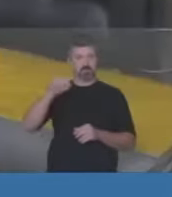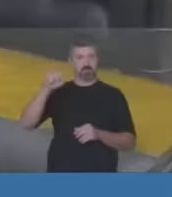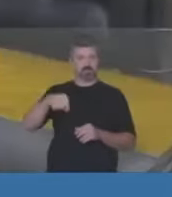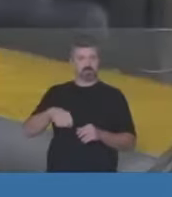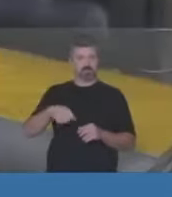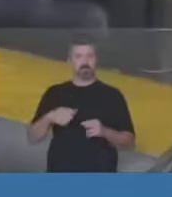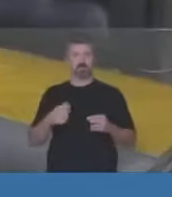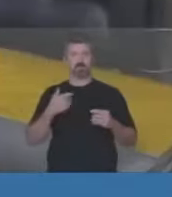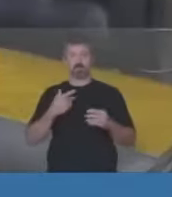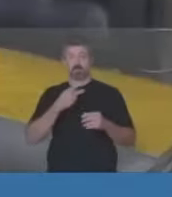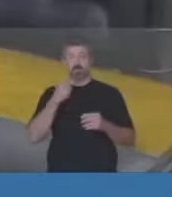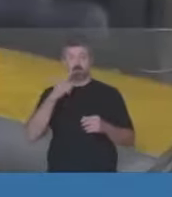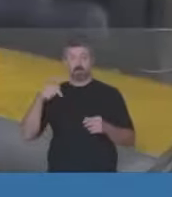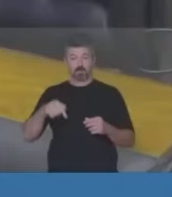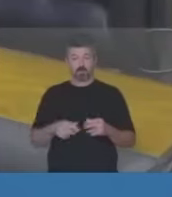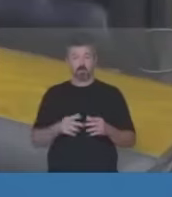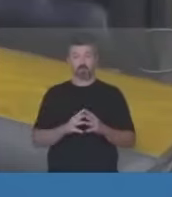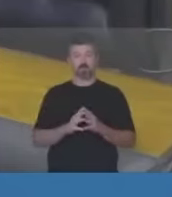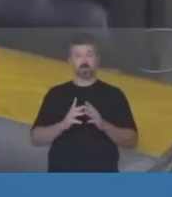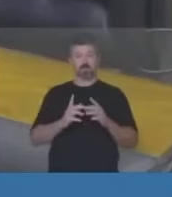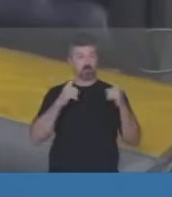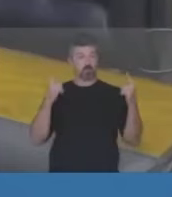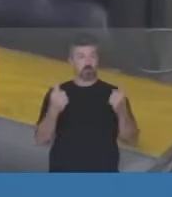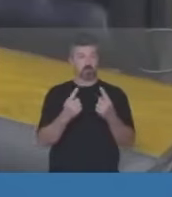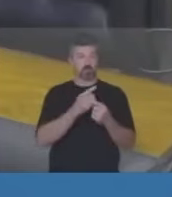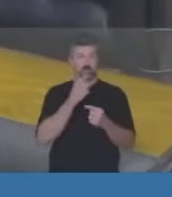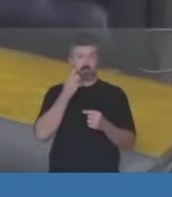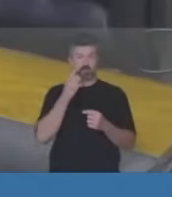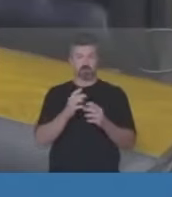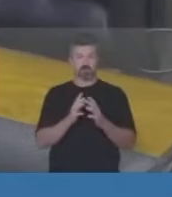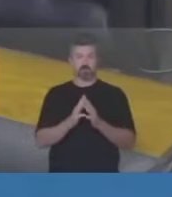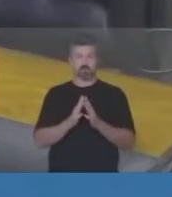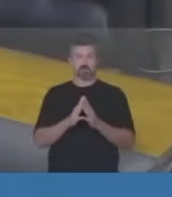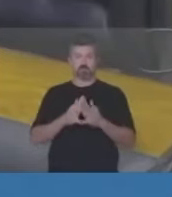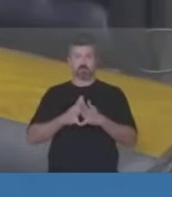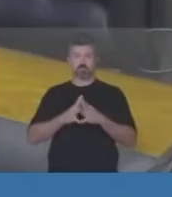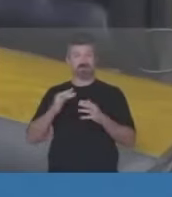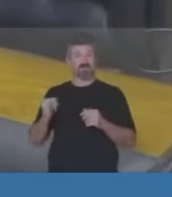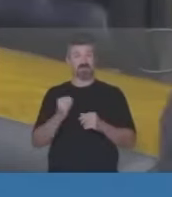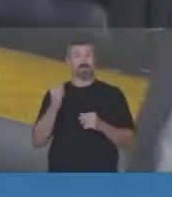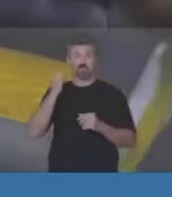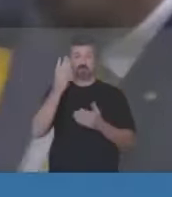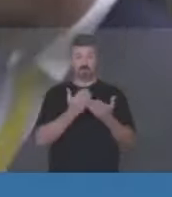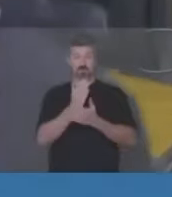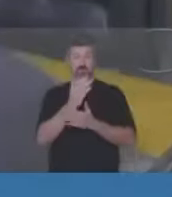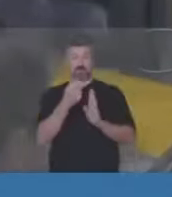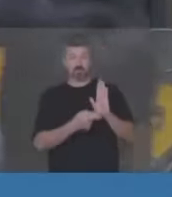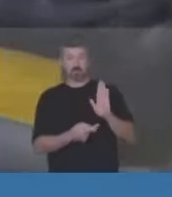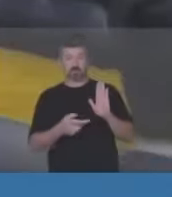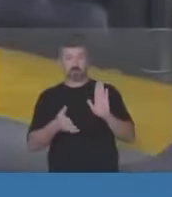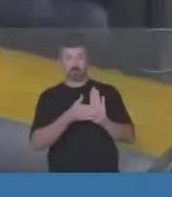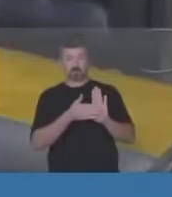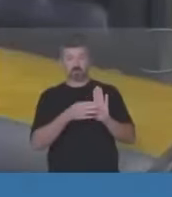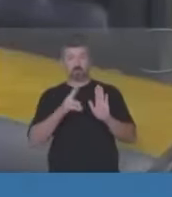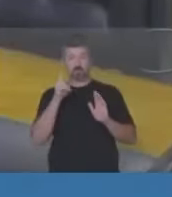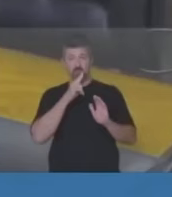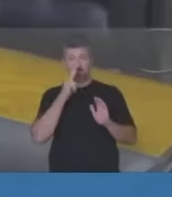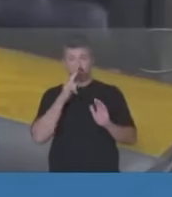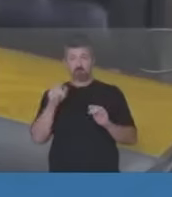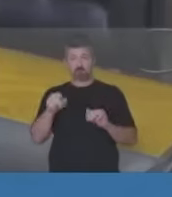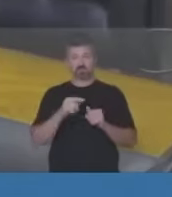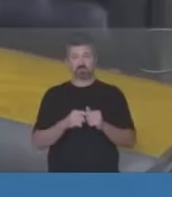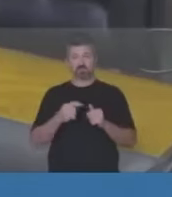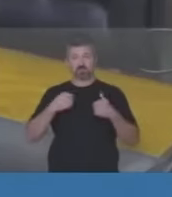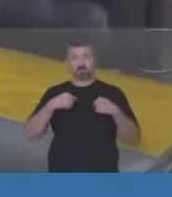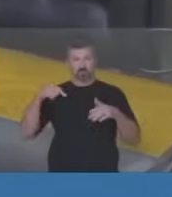eu quero destacar aqui para todos os colegas parlamentares que a importância de aprovarmos esse requerimento de urgência, de aprovarmos esse PDL. Eu